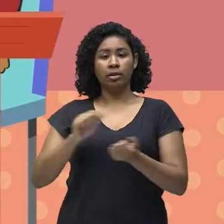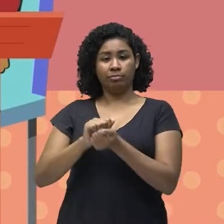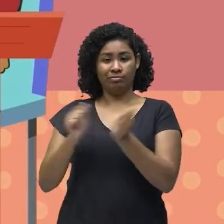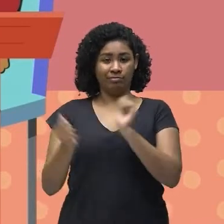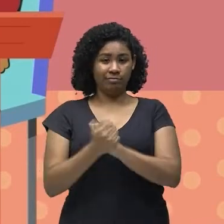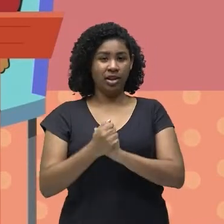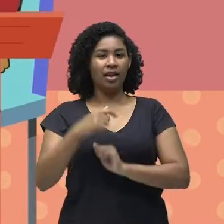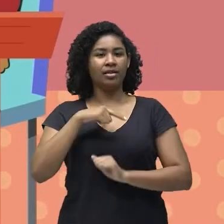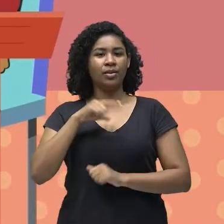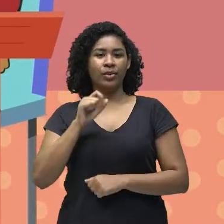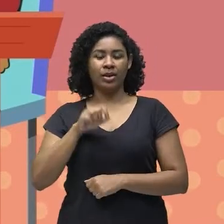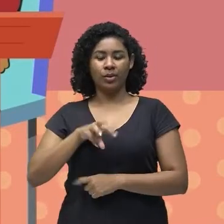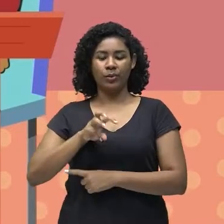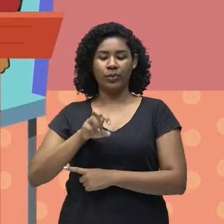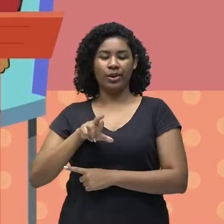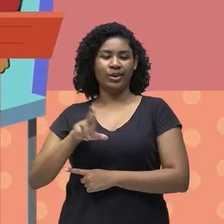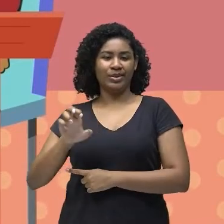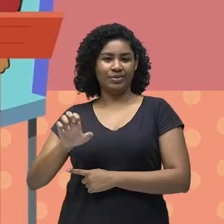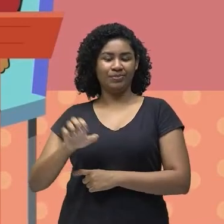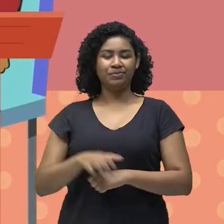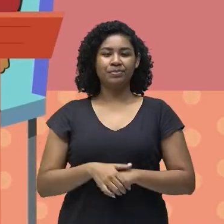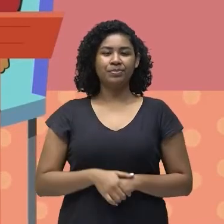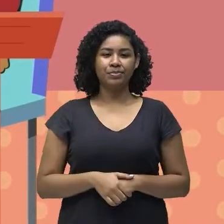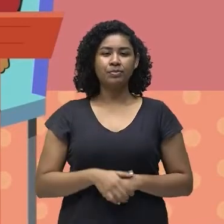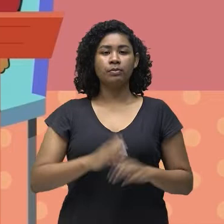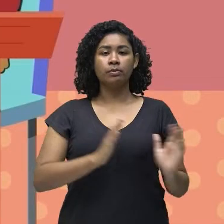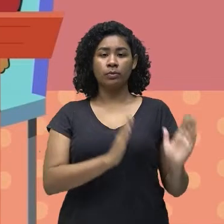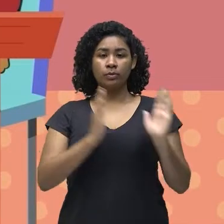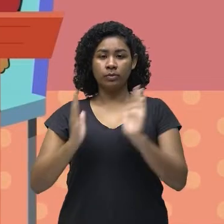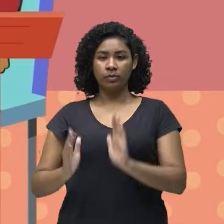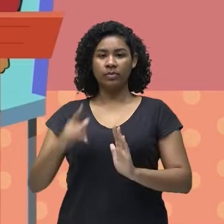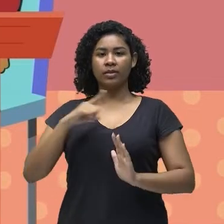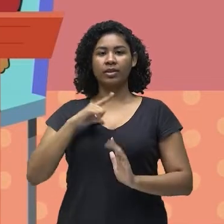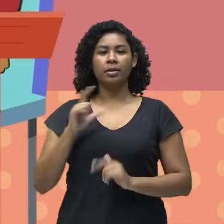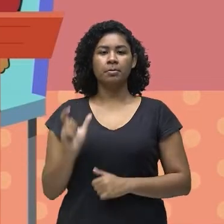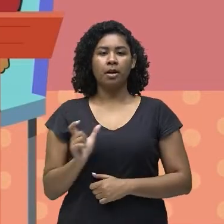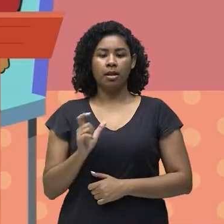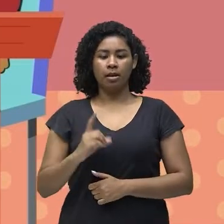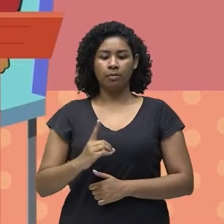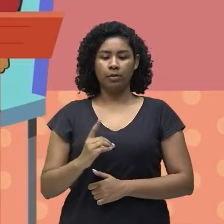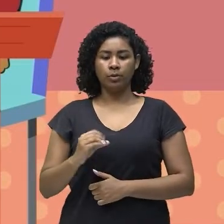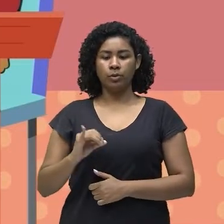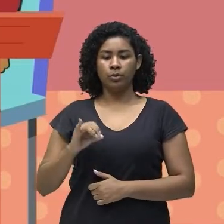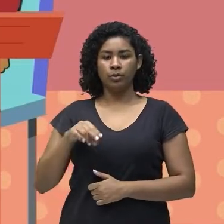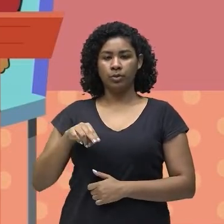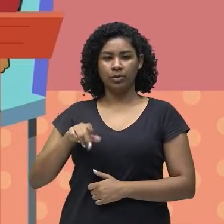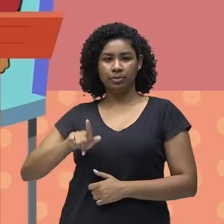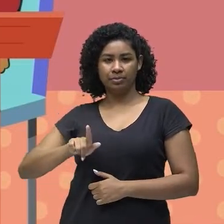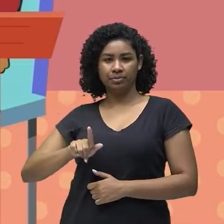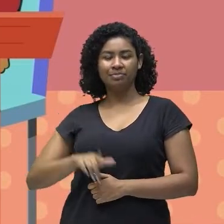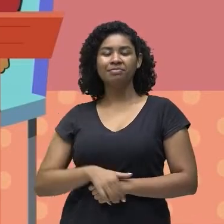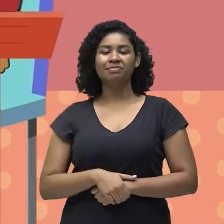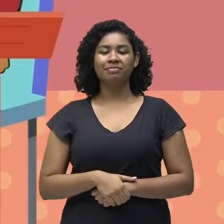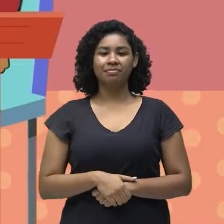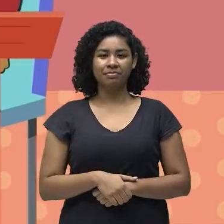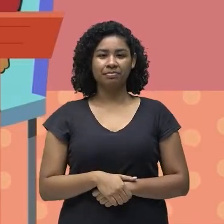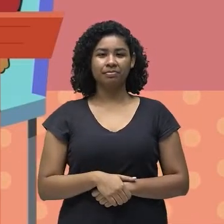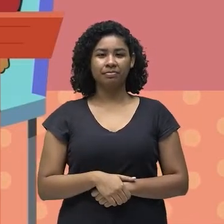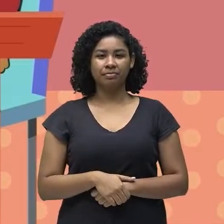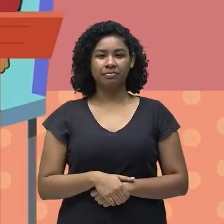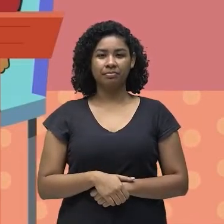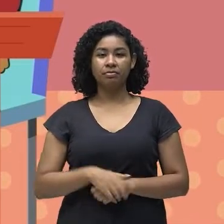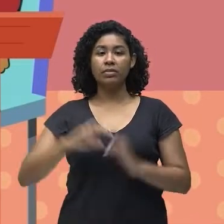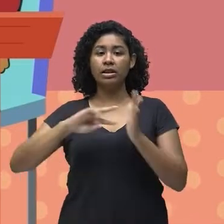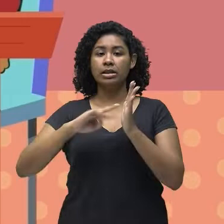é were. E ali do lado, depois do you, você tem a palavra doing, doing, doing, que